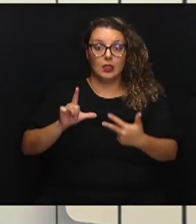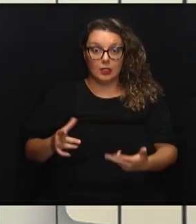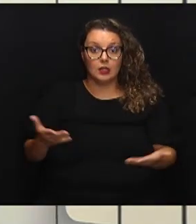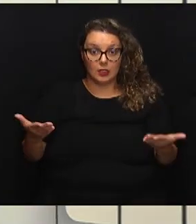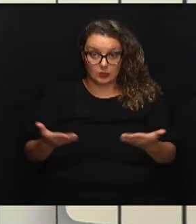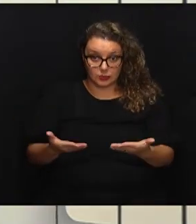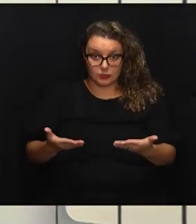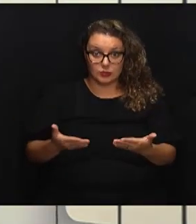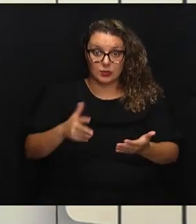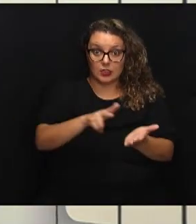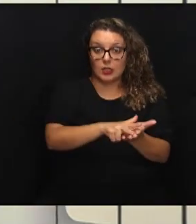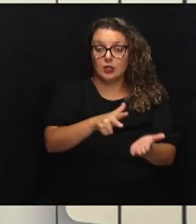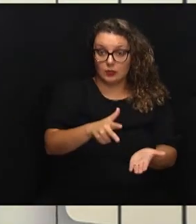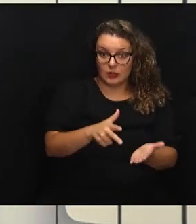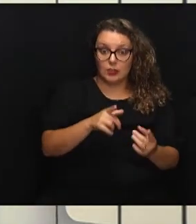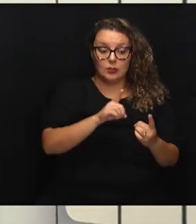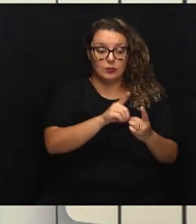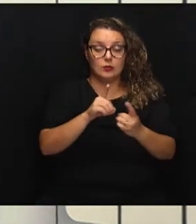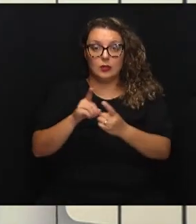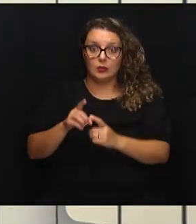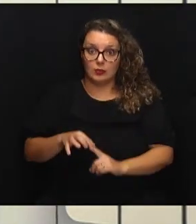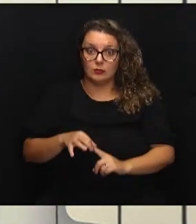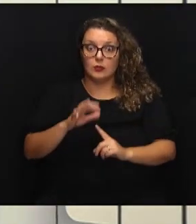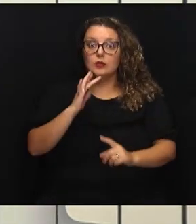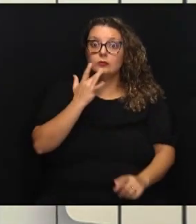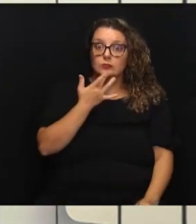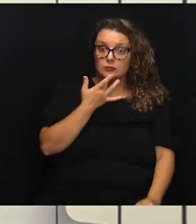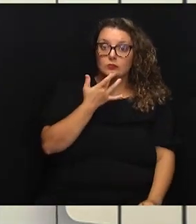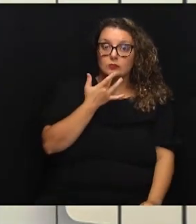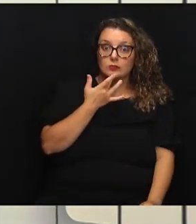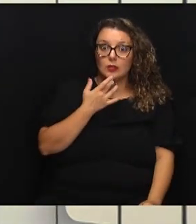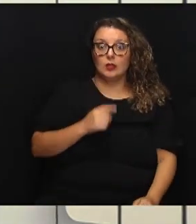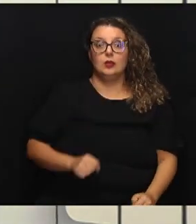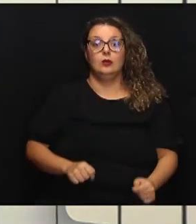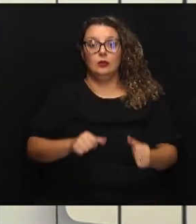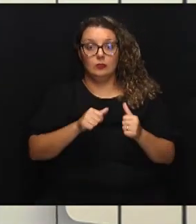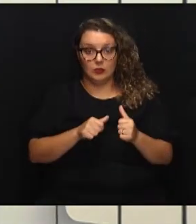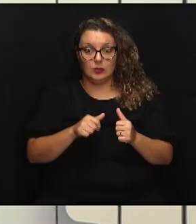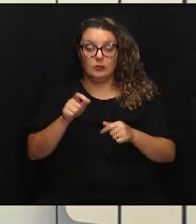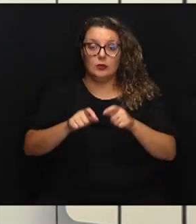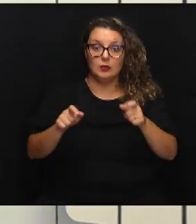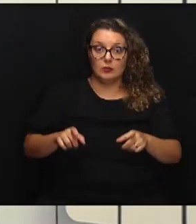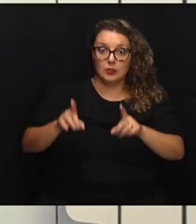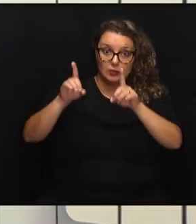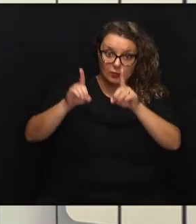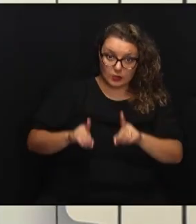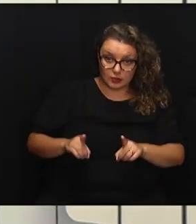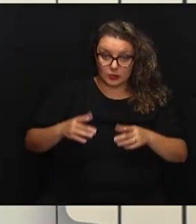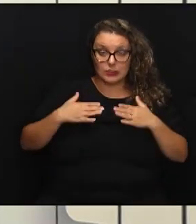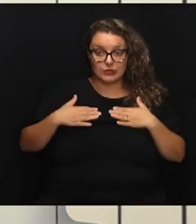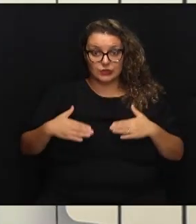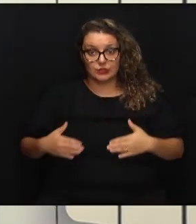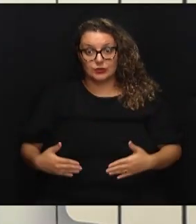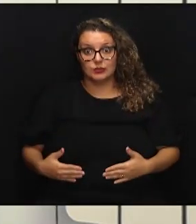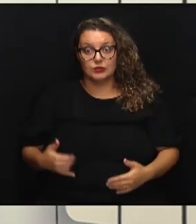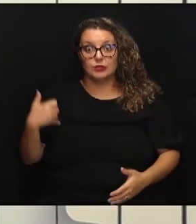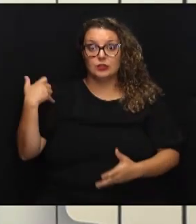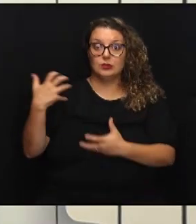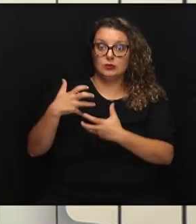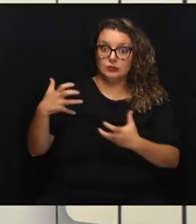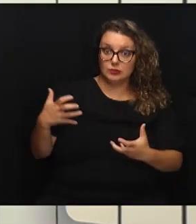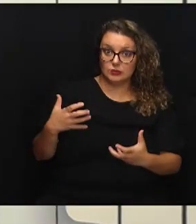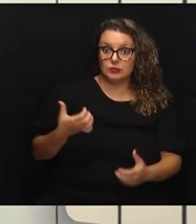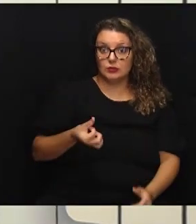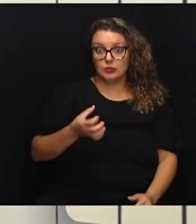que regulamenta o atendimento prioritário, prevê o benefício a pessoas com deficiência física, idosos com